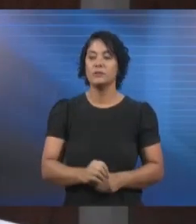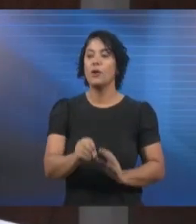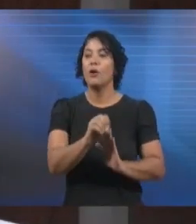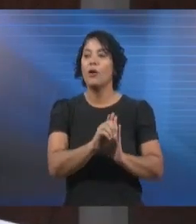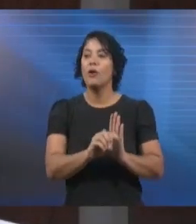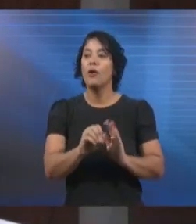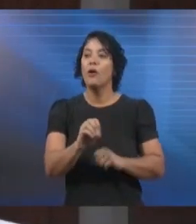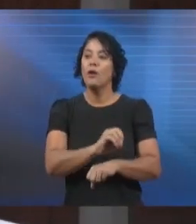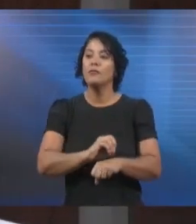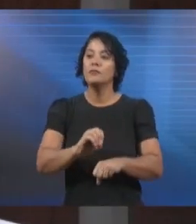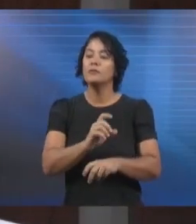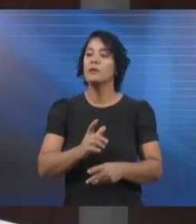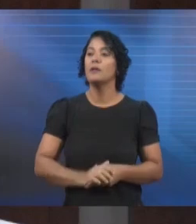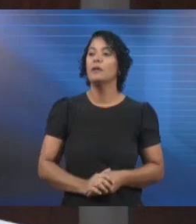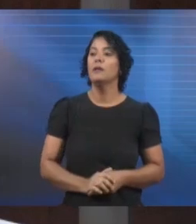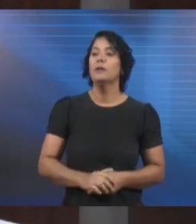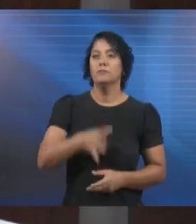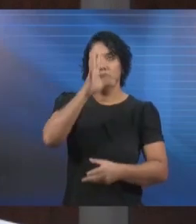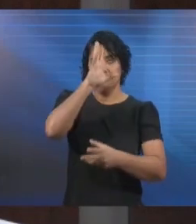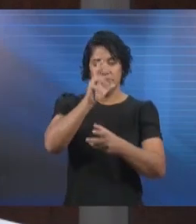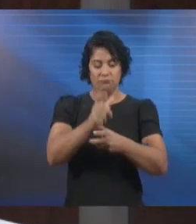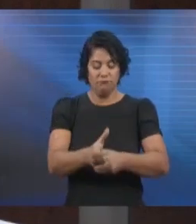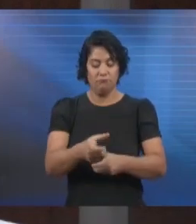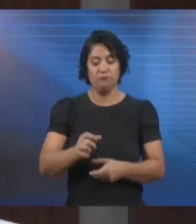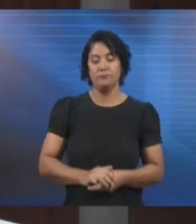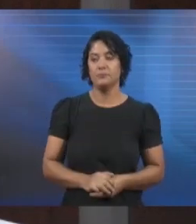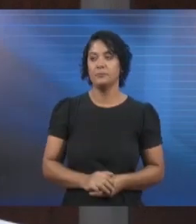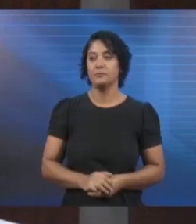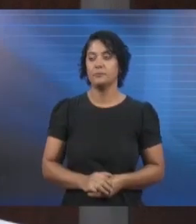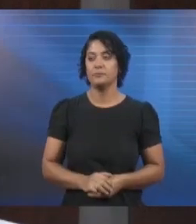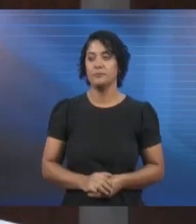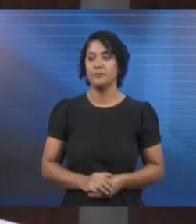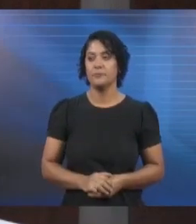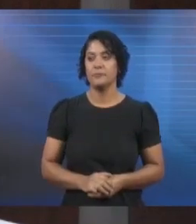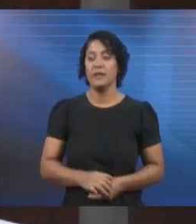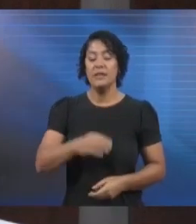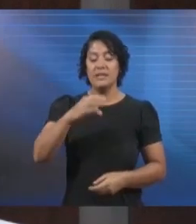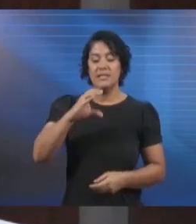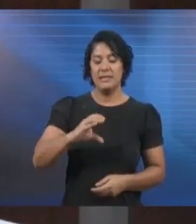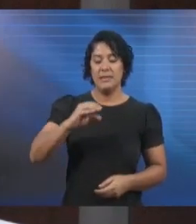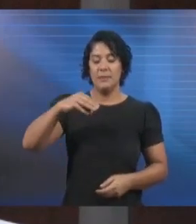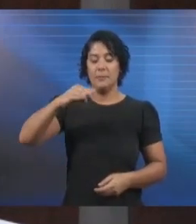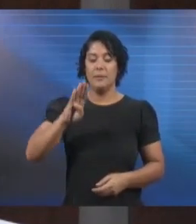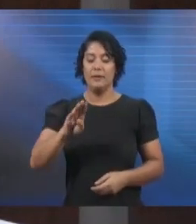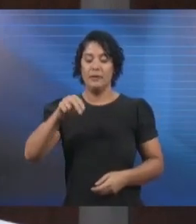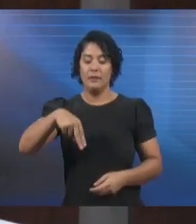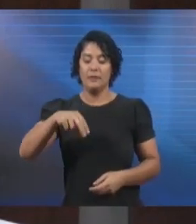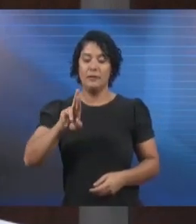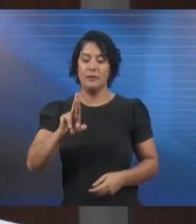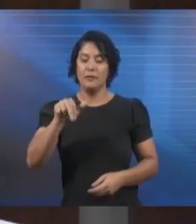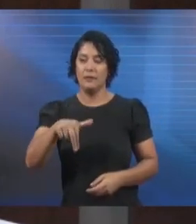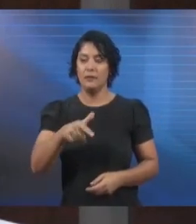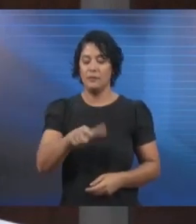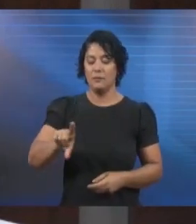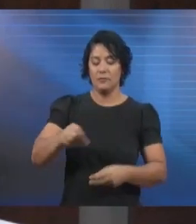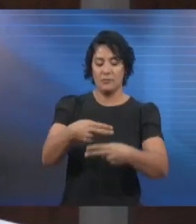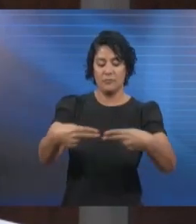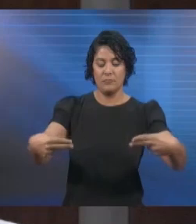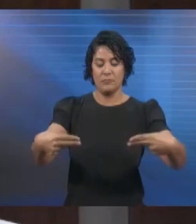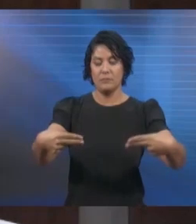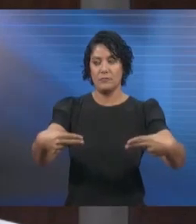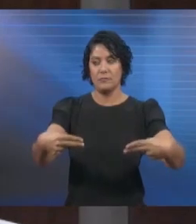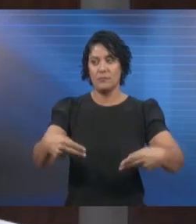BM do Corpo de Bombeiros Militar do Rio Grande do Norte e o cbmrn e das outras